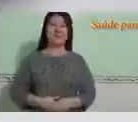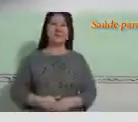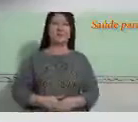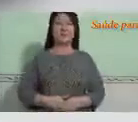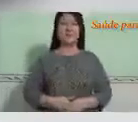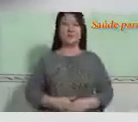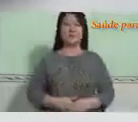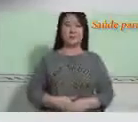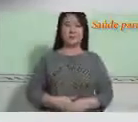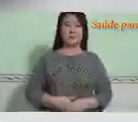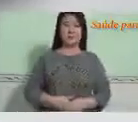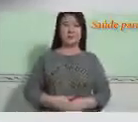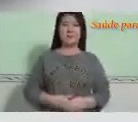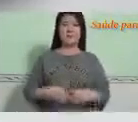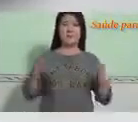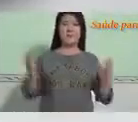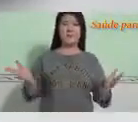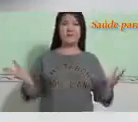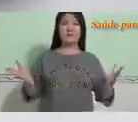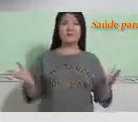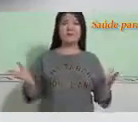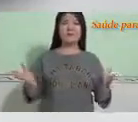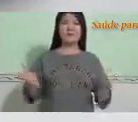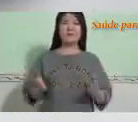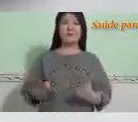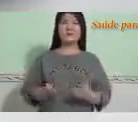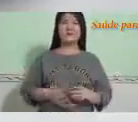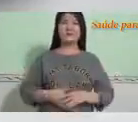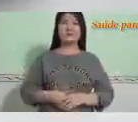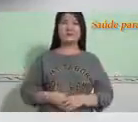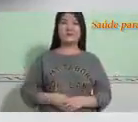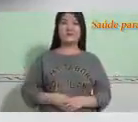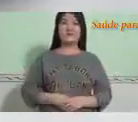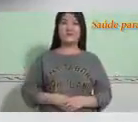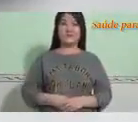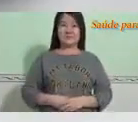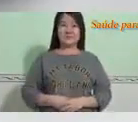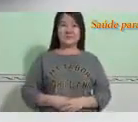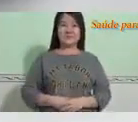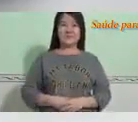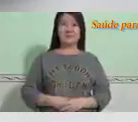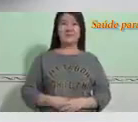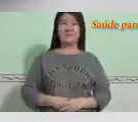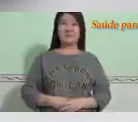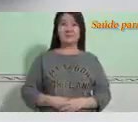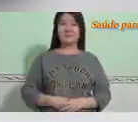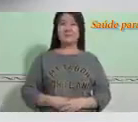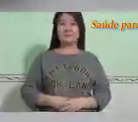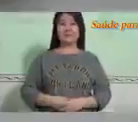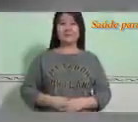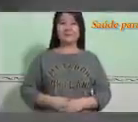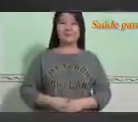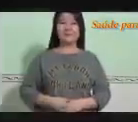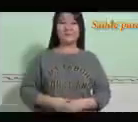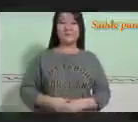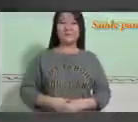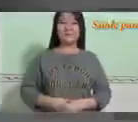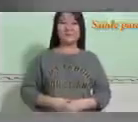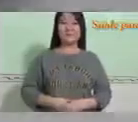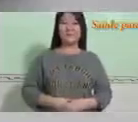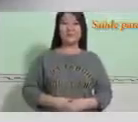e além disso vírgula também grande de 200 crianças vírgula grávidas ou mulheres que estejam amamentando